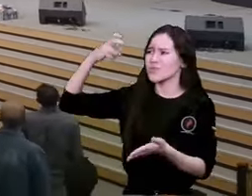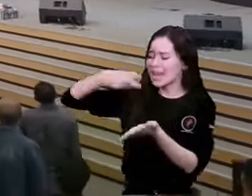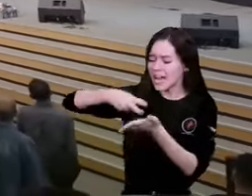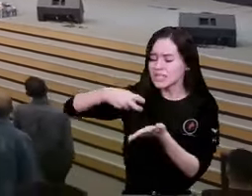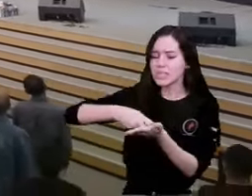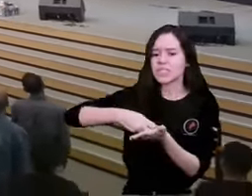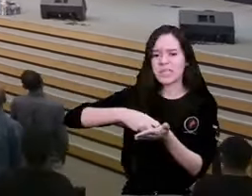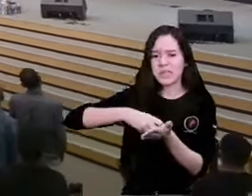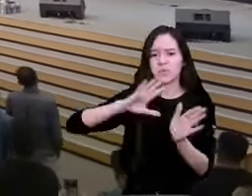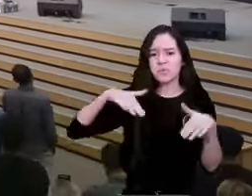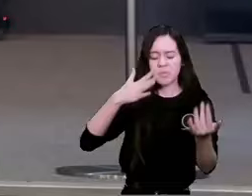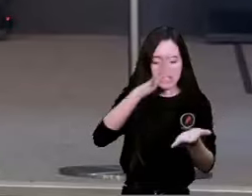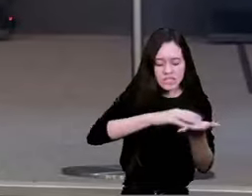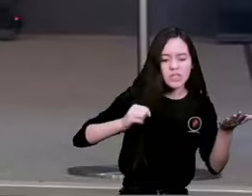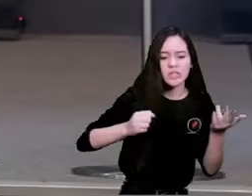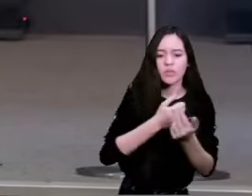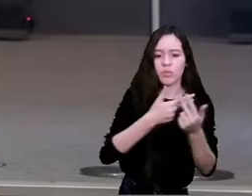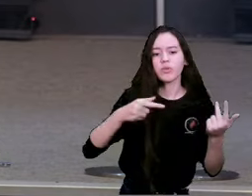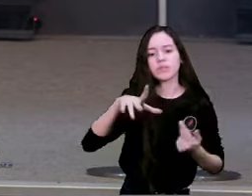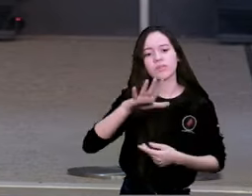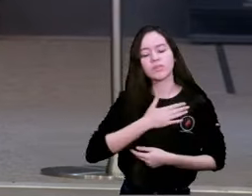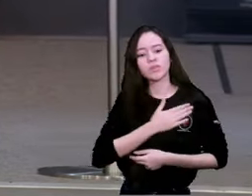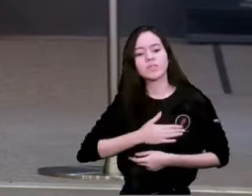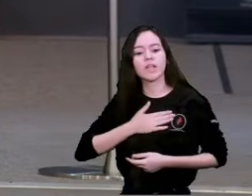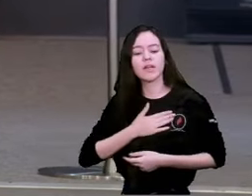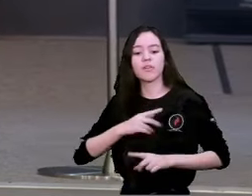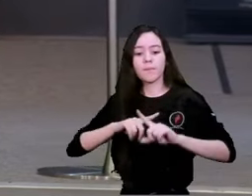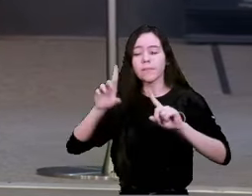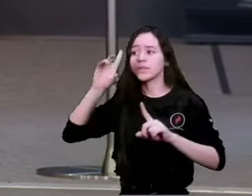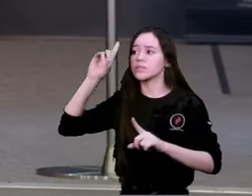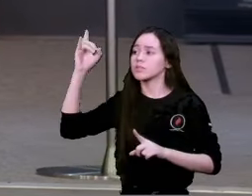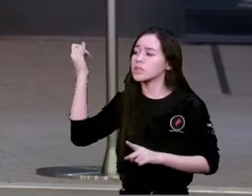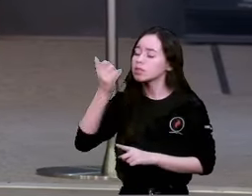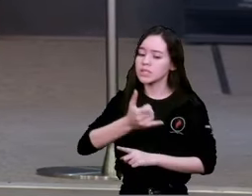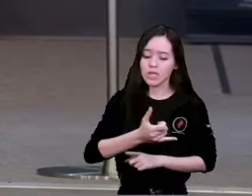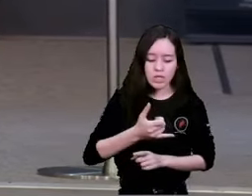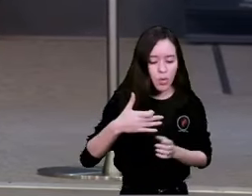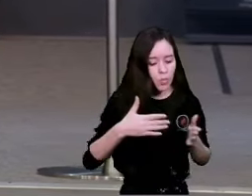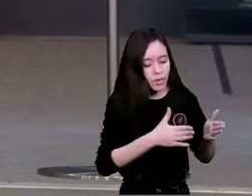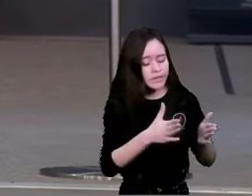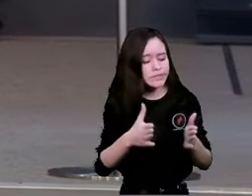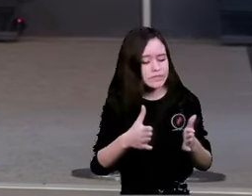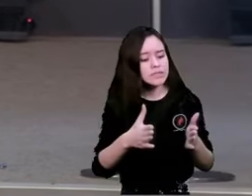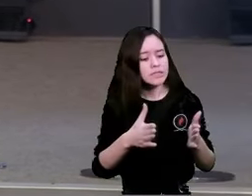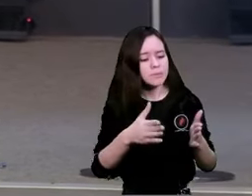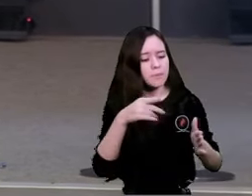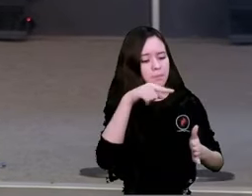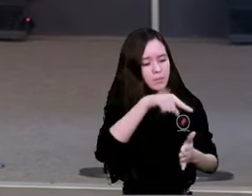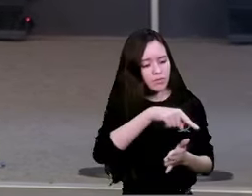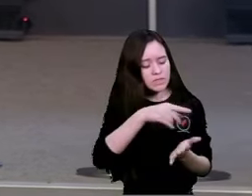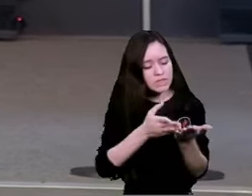te tirou aquilo que você mais amava. E Deus estava dizendo, foi o caminho que eu tive para não te perder.